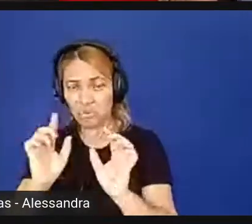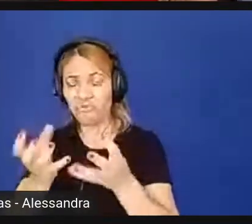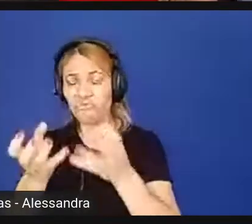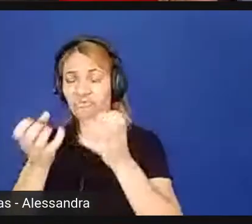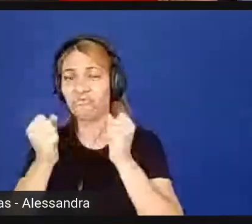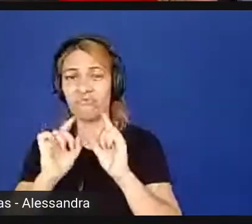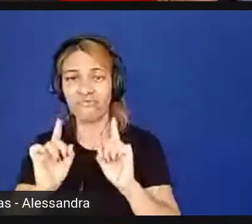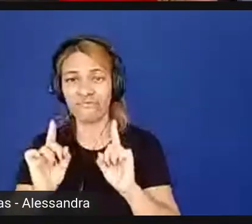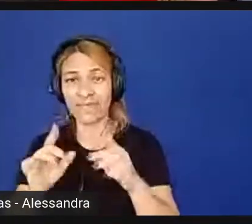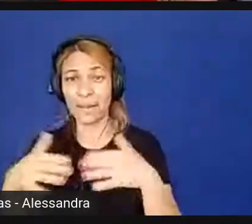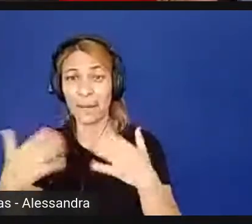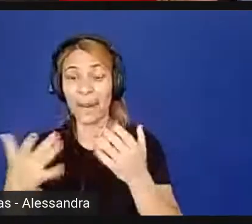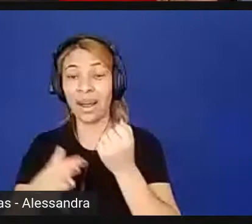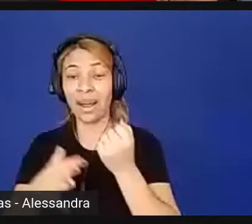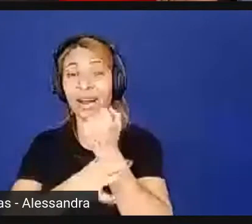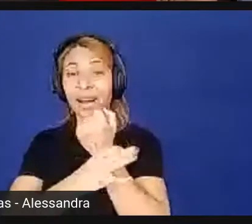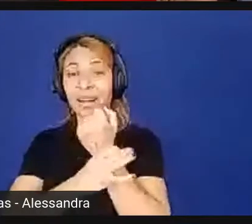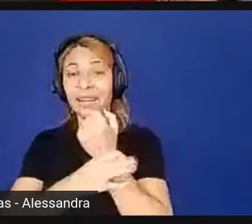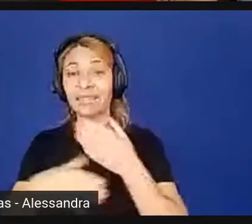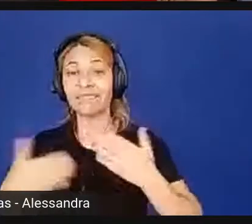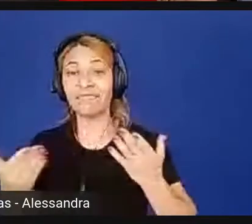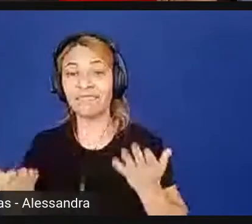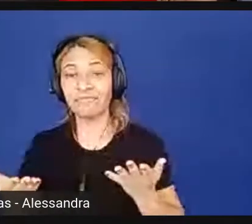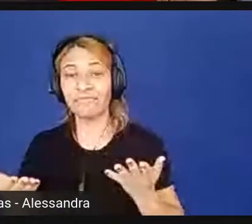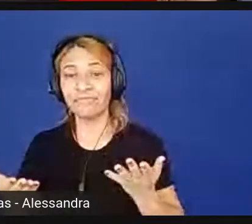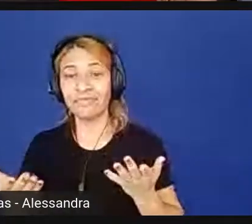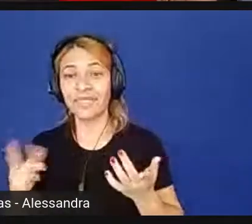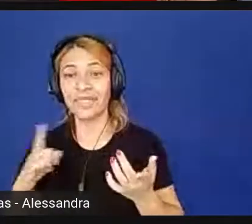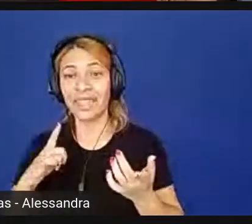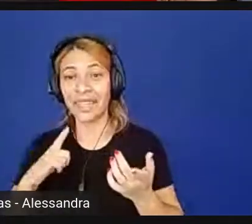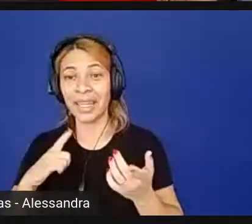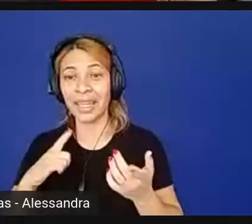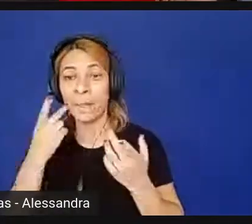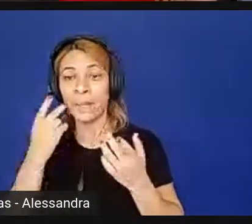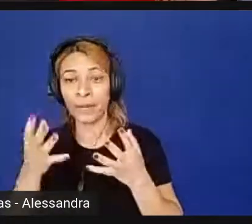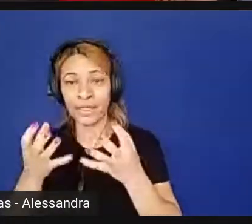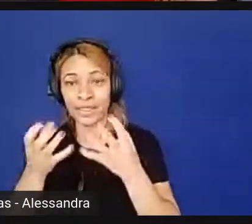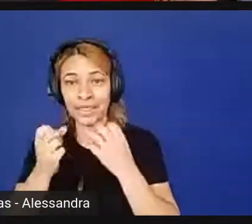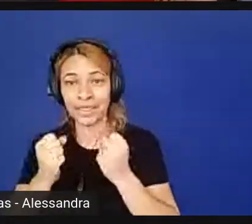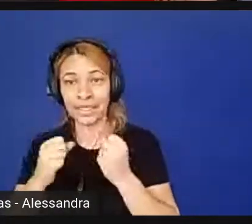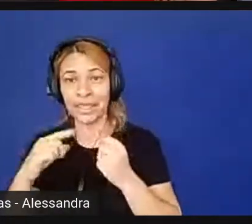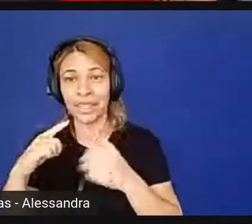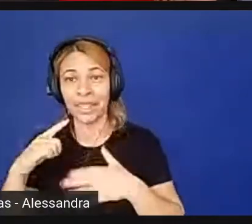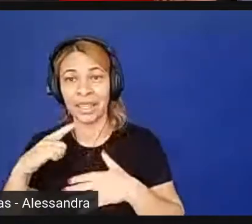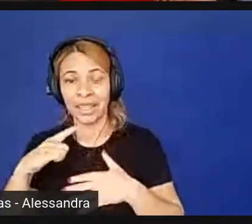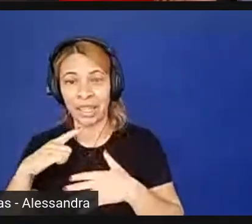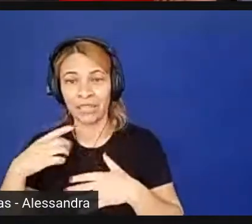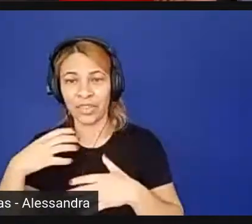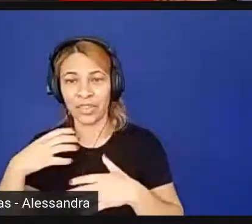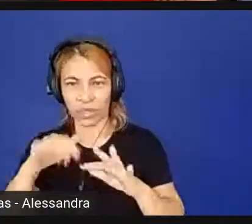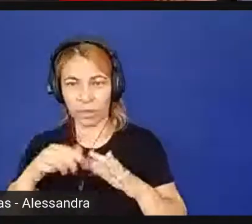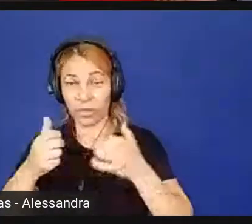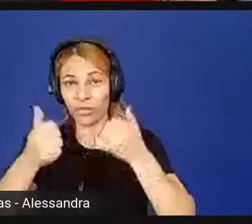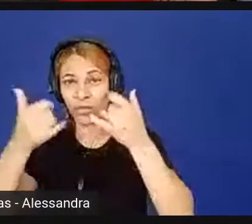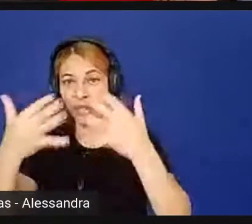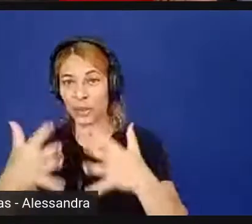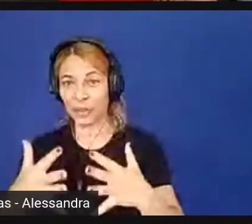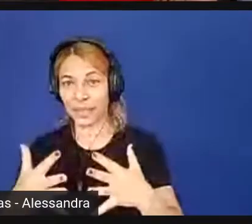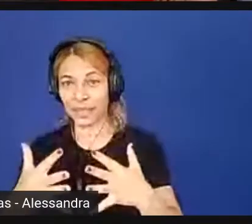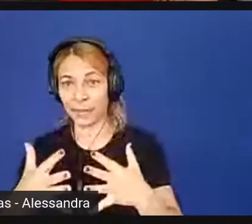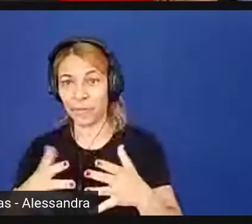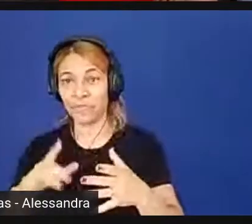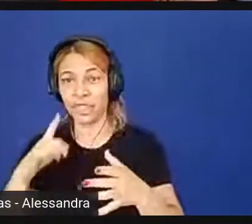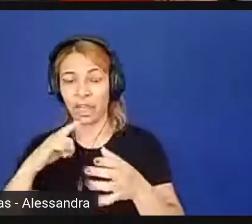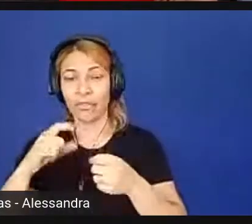quais garantias eu vou me acobertar para poder receber isso? A gente teve uma situação, eu não vou querer citar casos concretos, mas teve um caso do consórcio